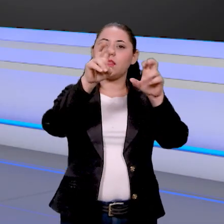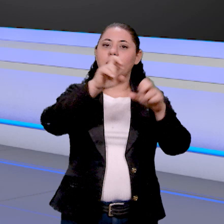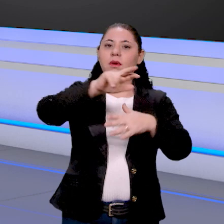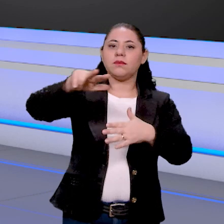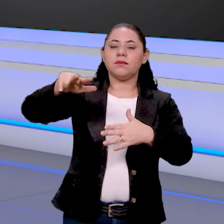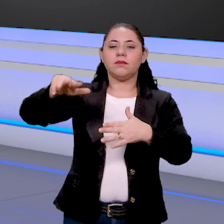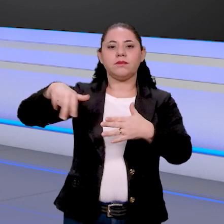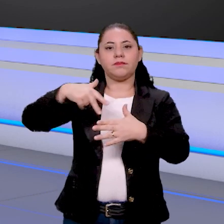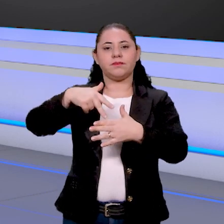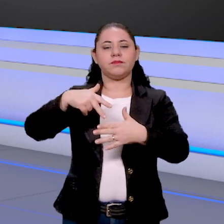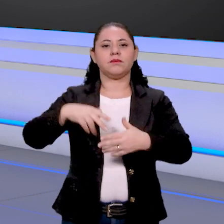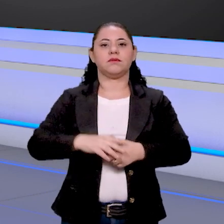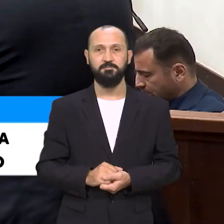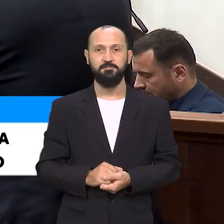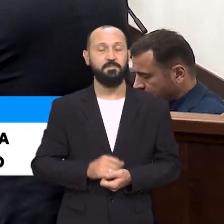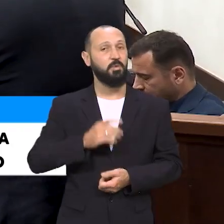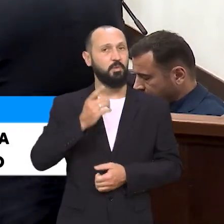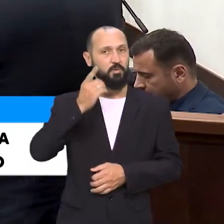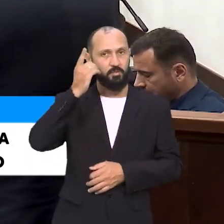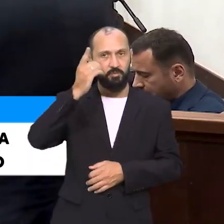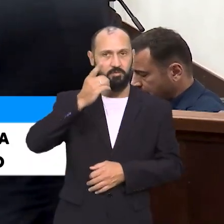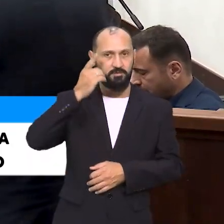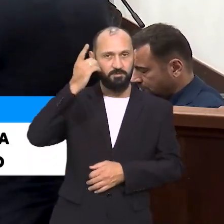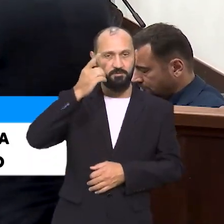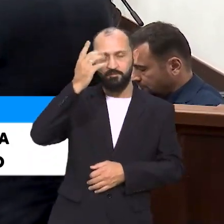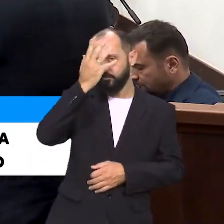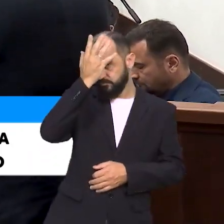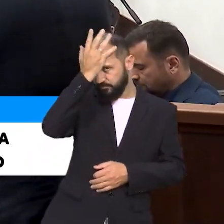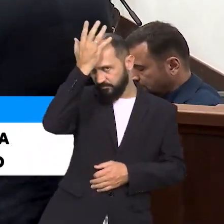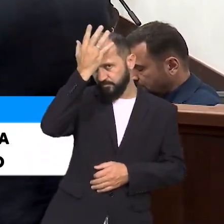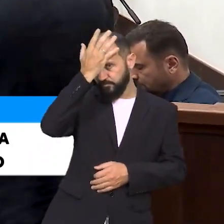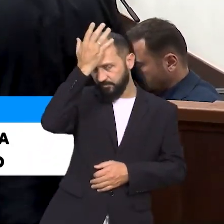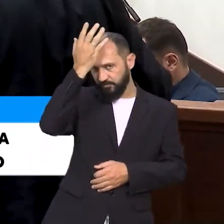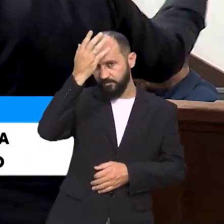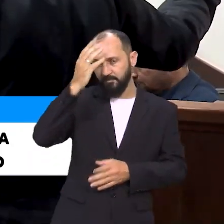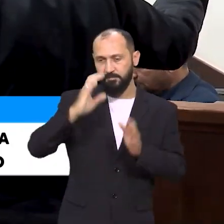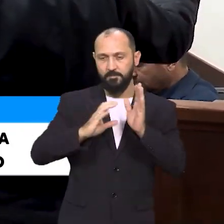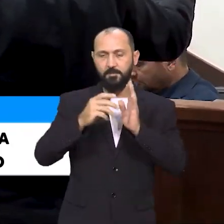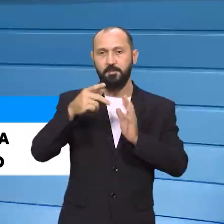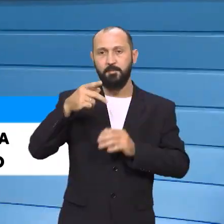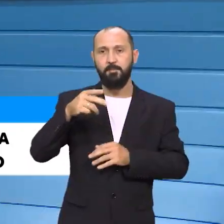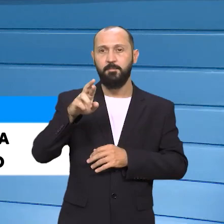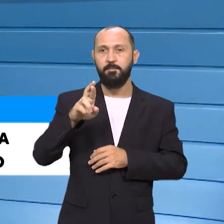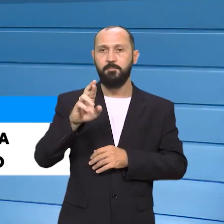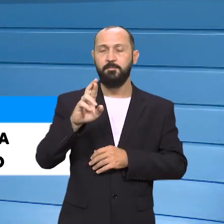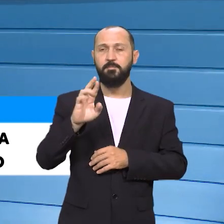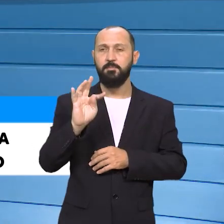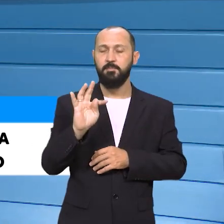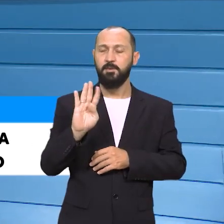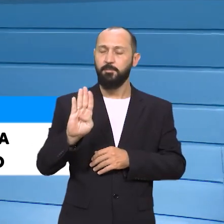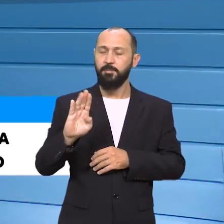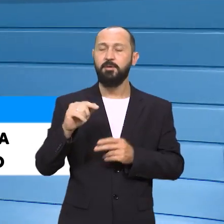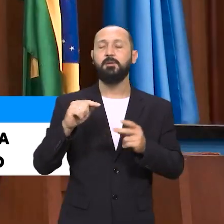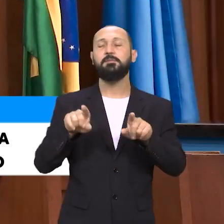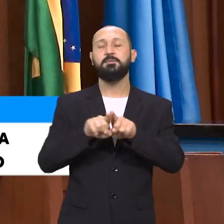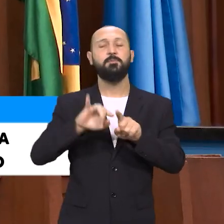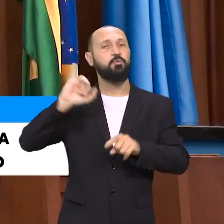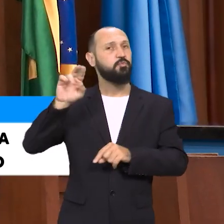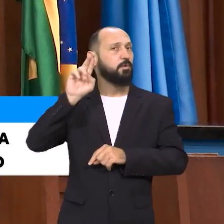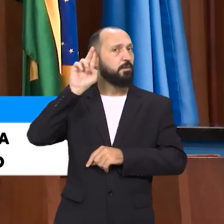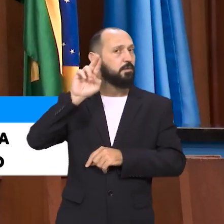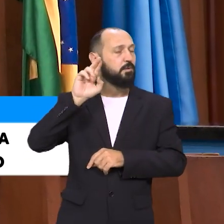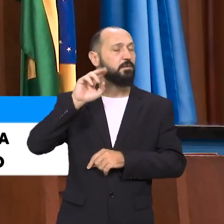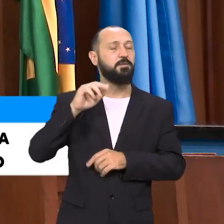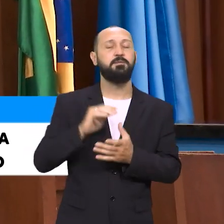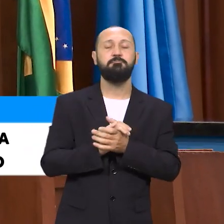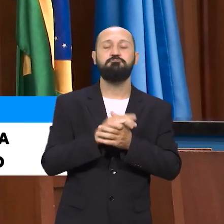manifestaram sobre o assunto no plenário. Os deputados Rafael Tavares, do PRTB, e João Henrique, do PL,